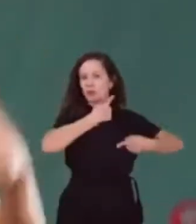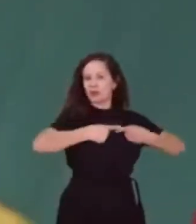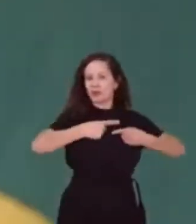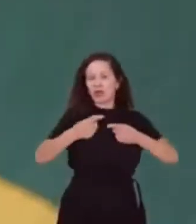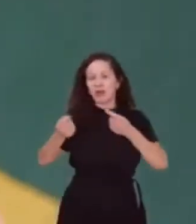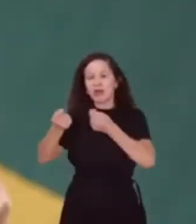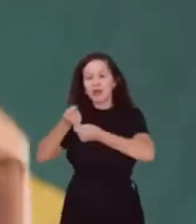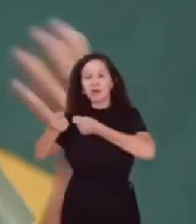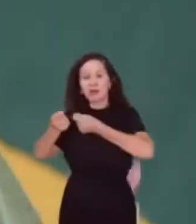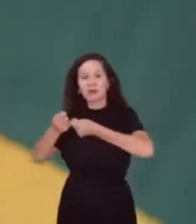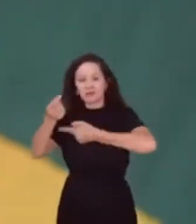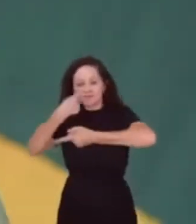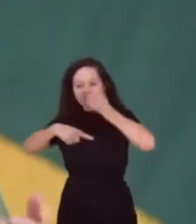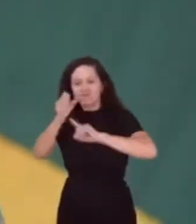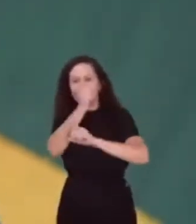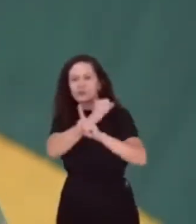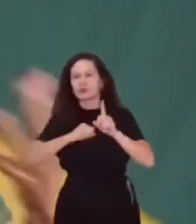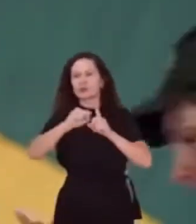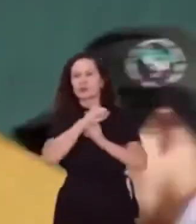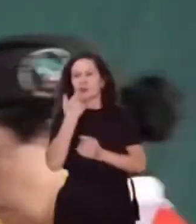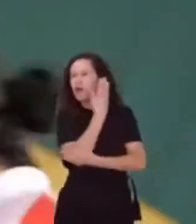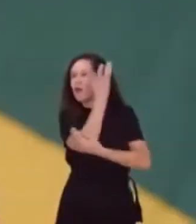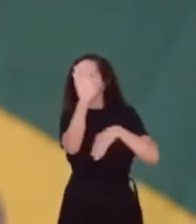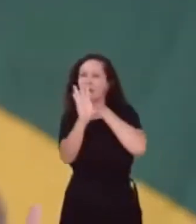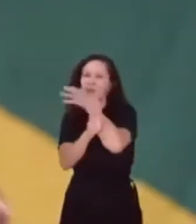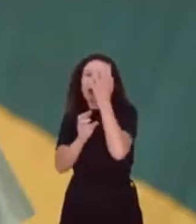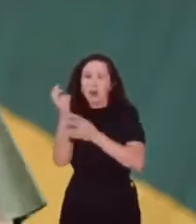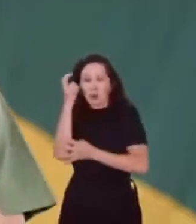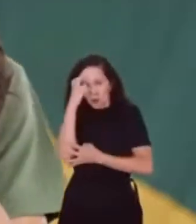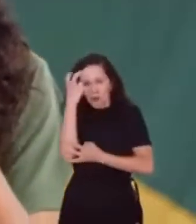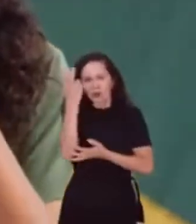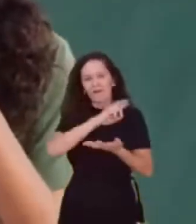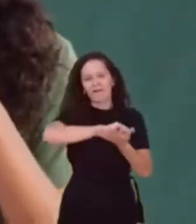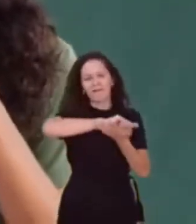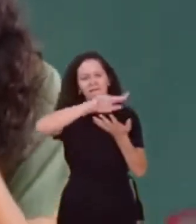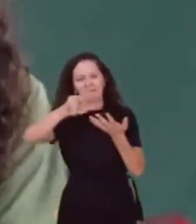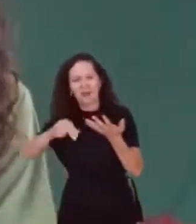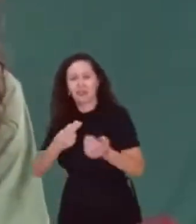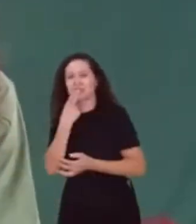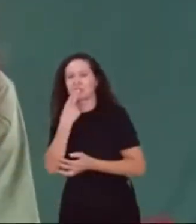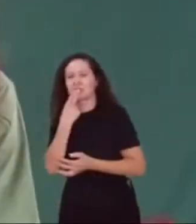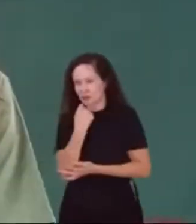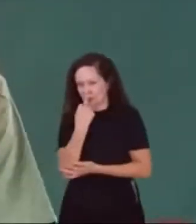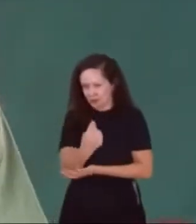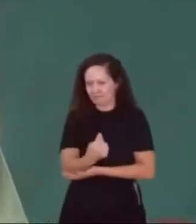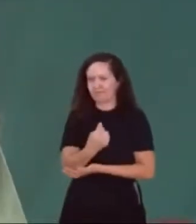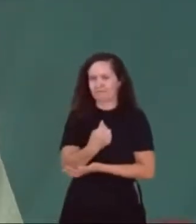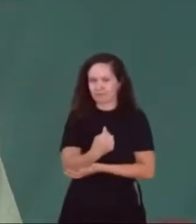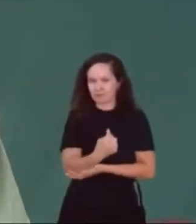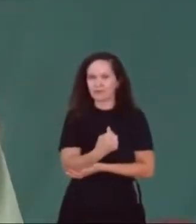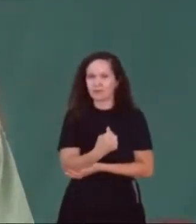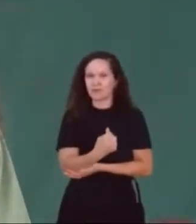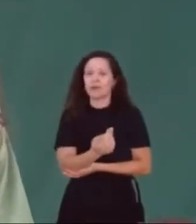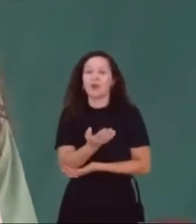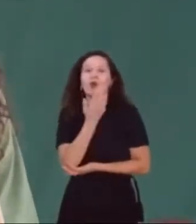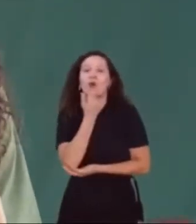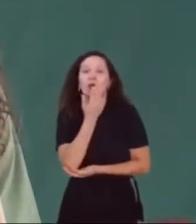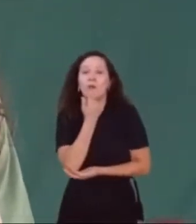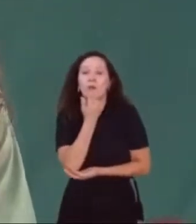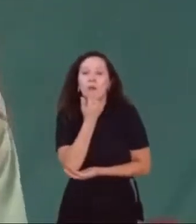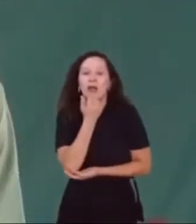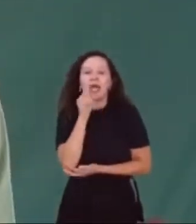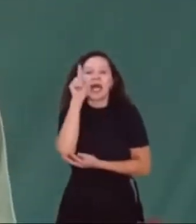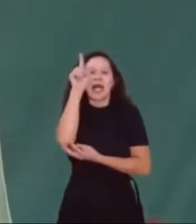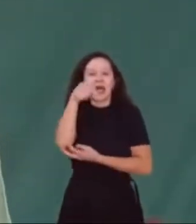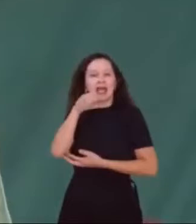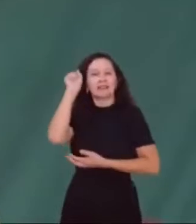social, ambiental, cultural, nutricional. Comer é um ato político.